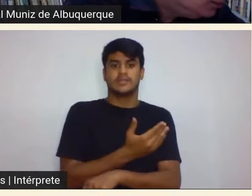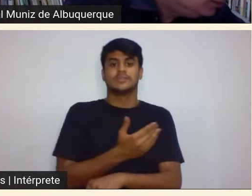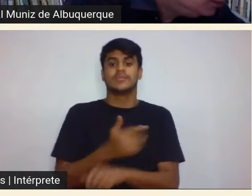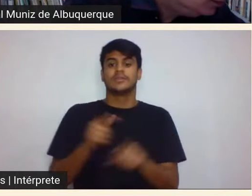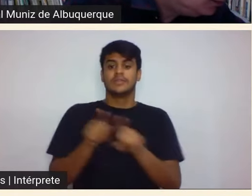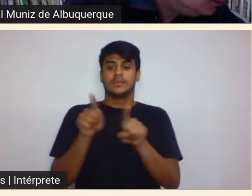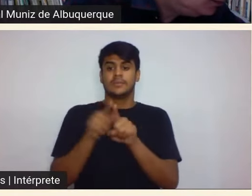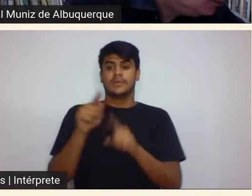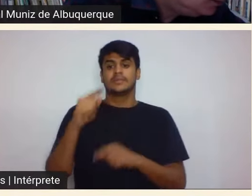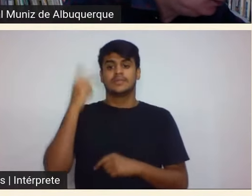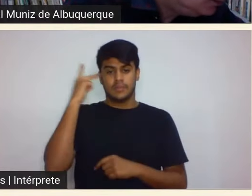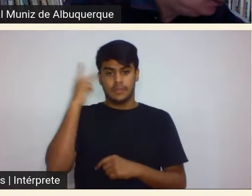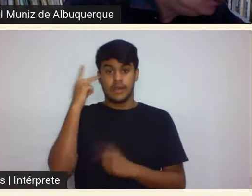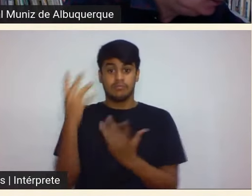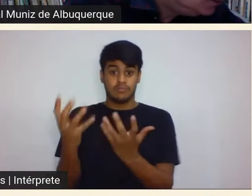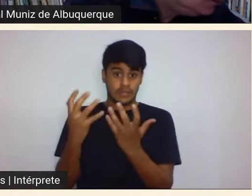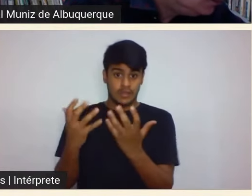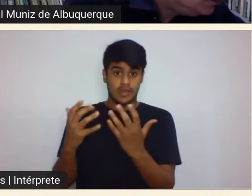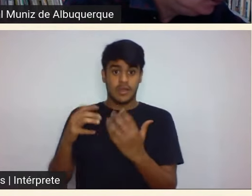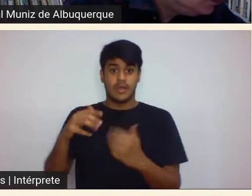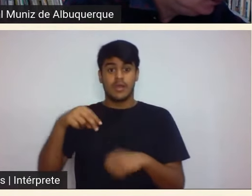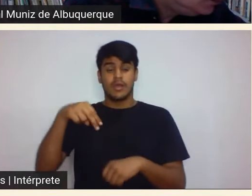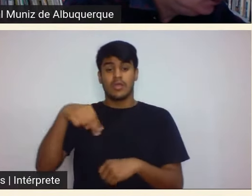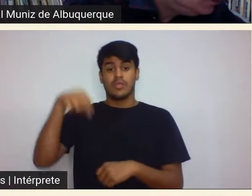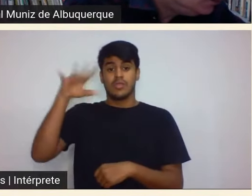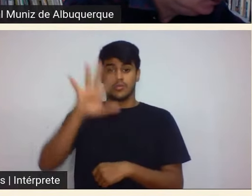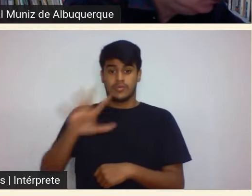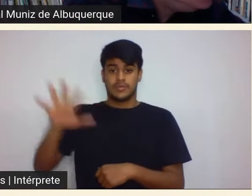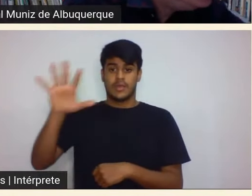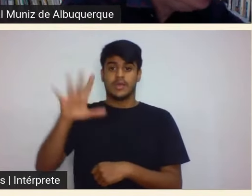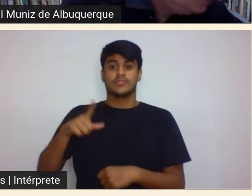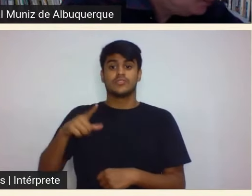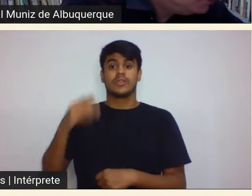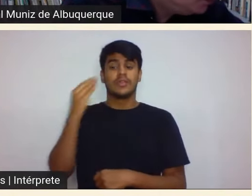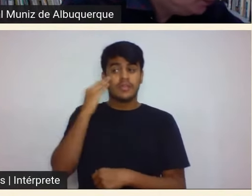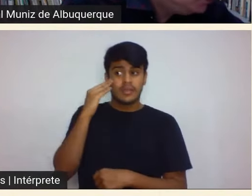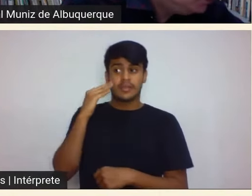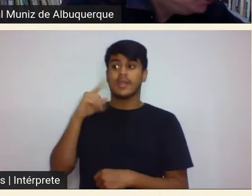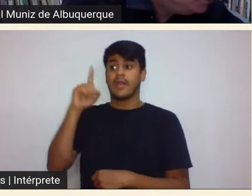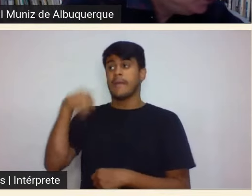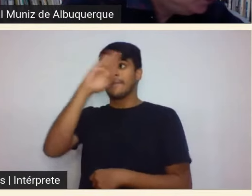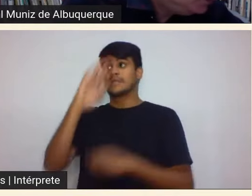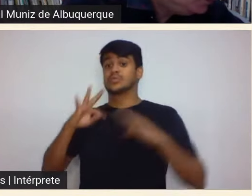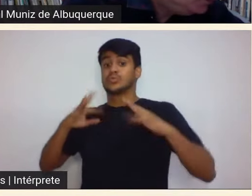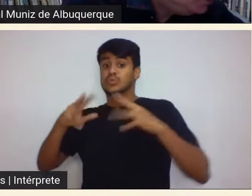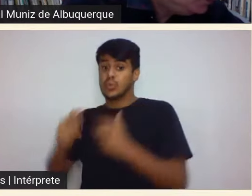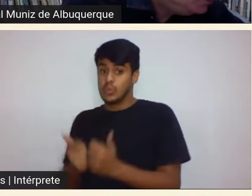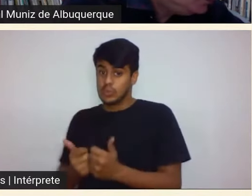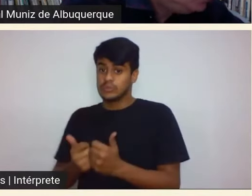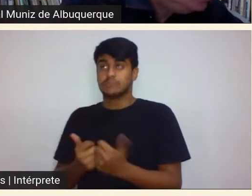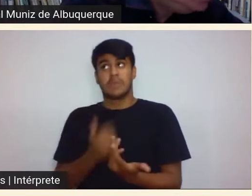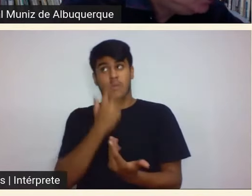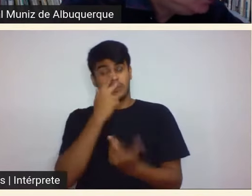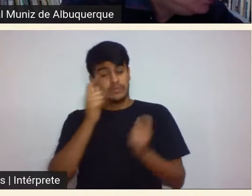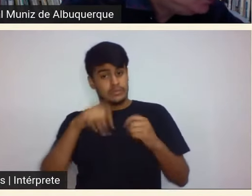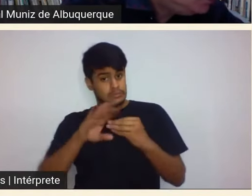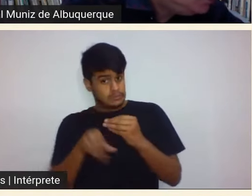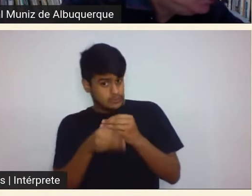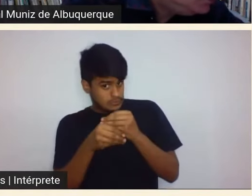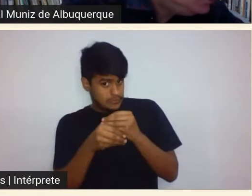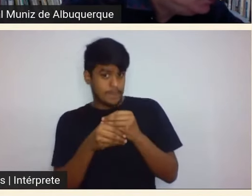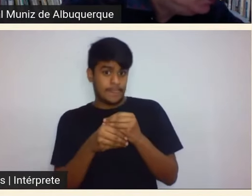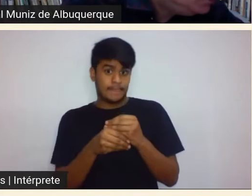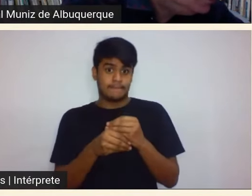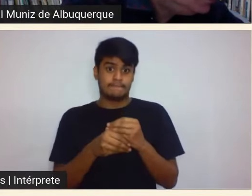querer que o Nordeste fosse lido como toda a dimensão do Brasil? Eu até faria um adendo em querer que